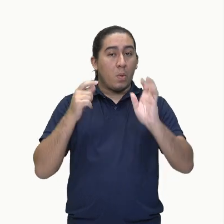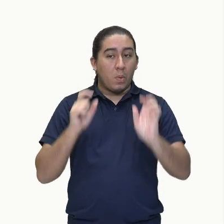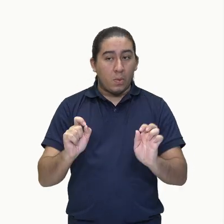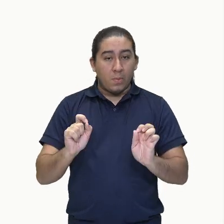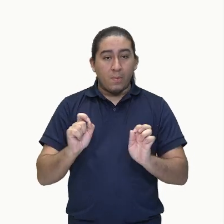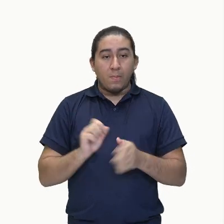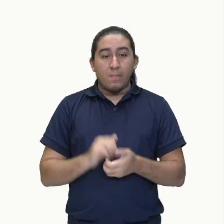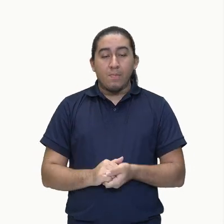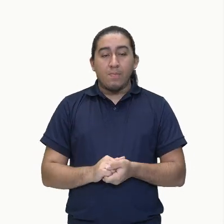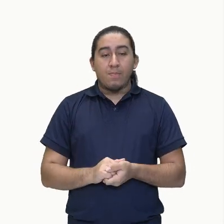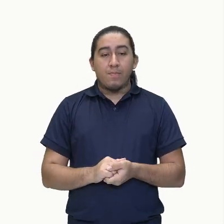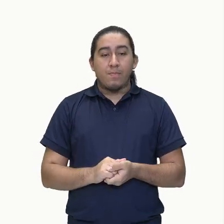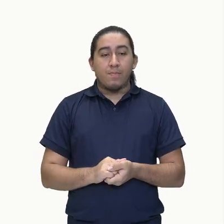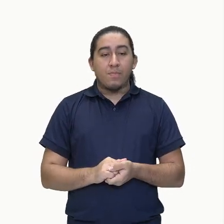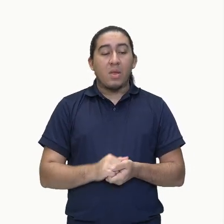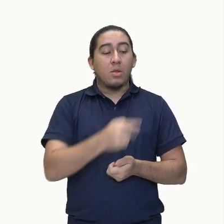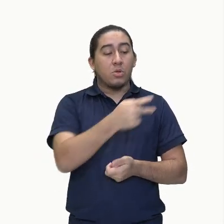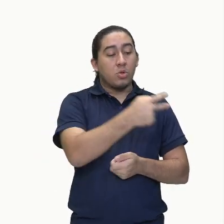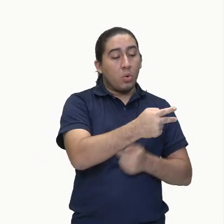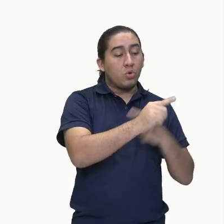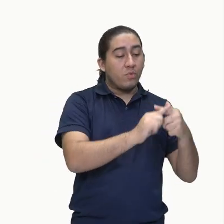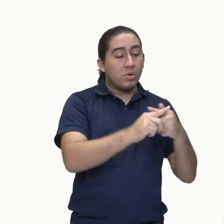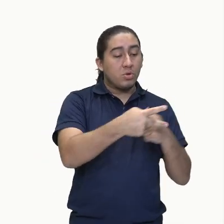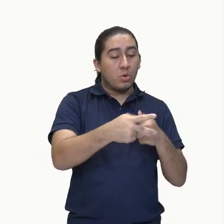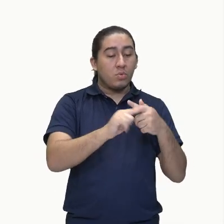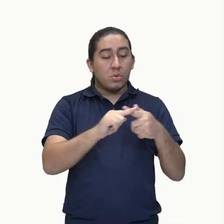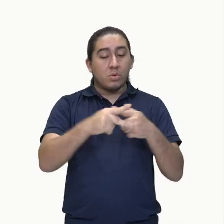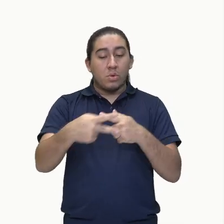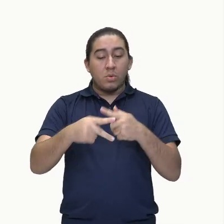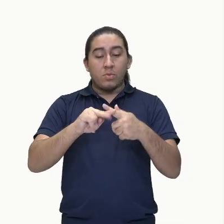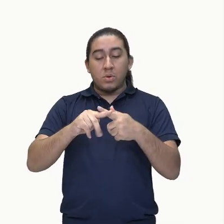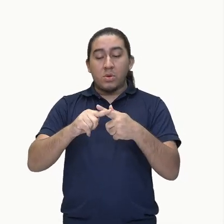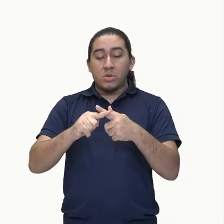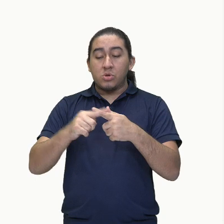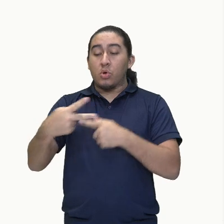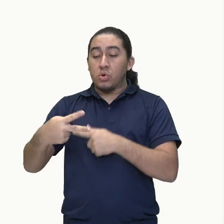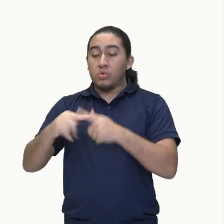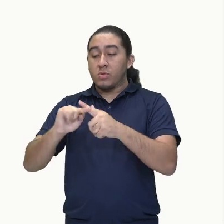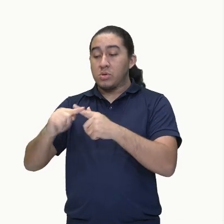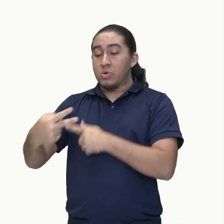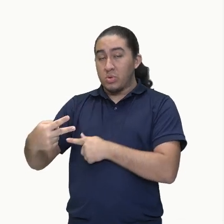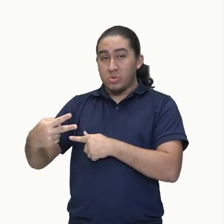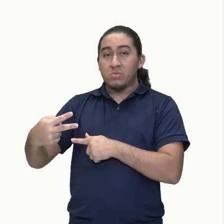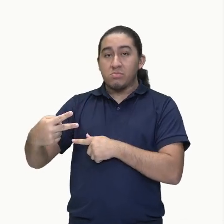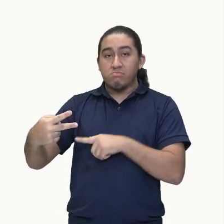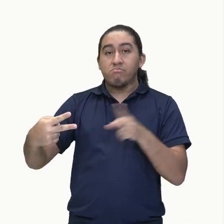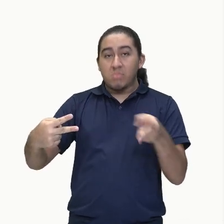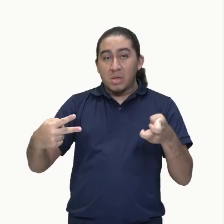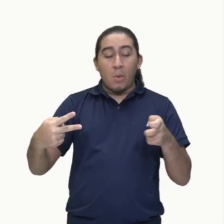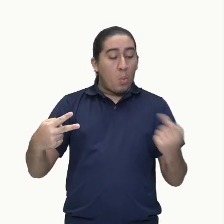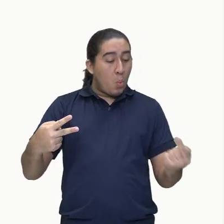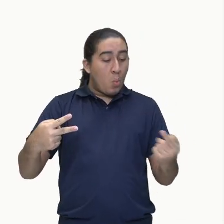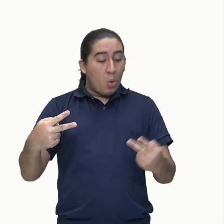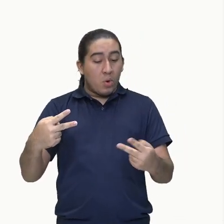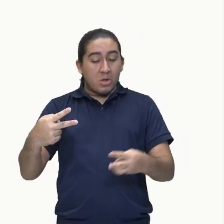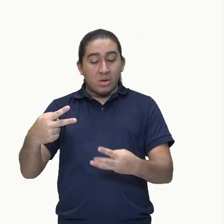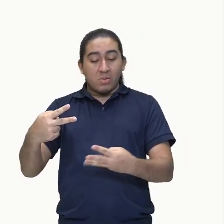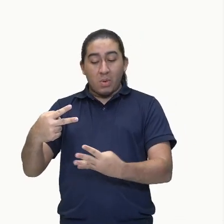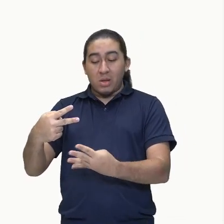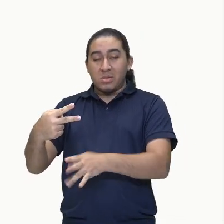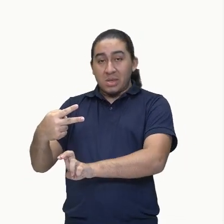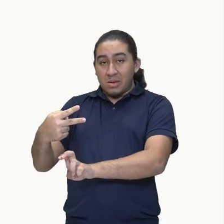que vai ser 2 vezes 2, vezes 2, vezes 2, vezes 2. Ou seja, eu